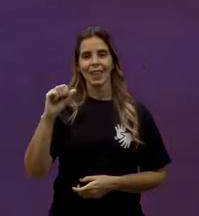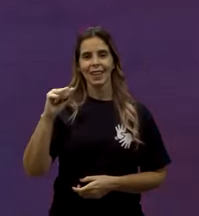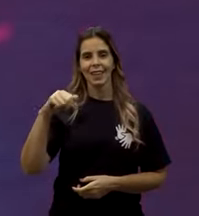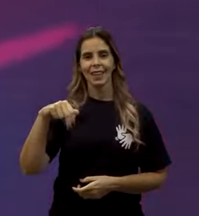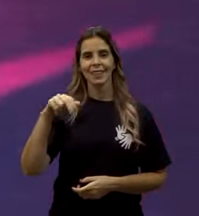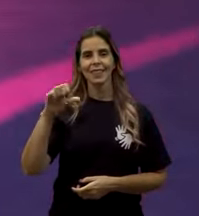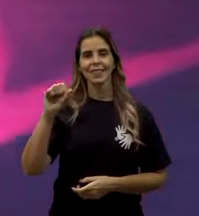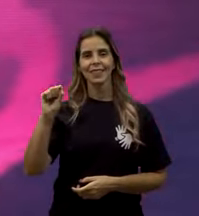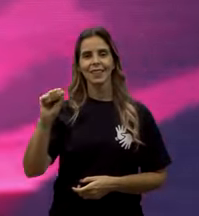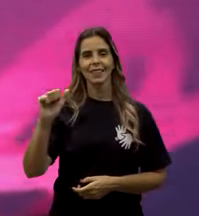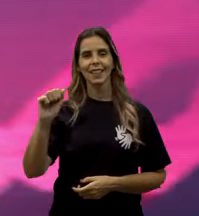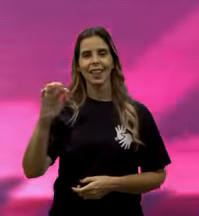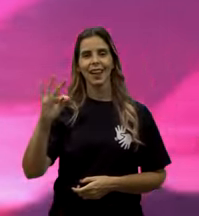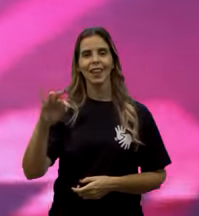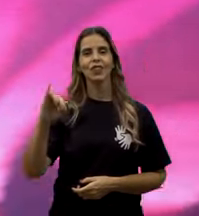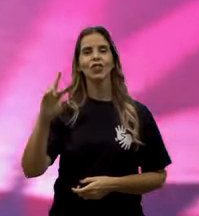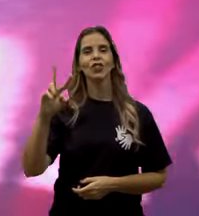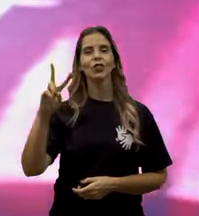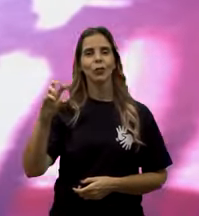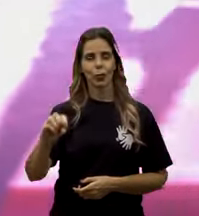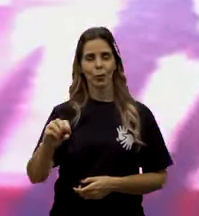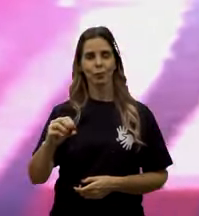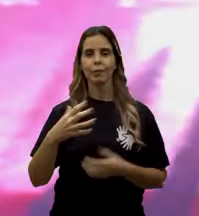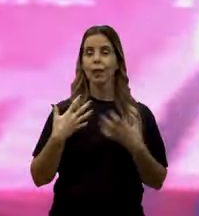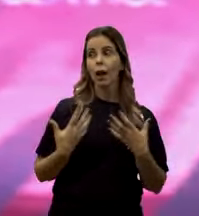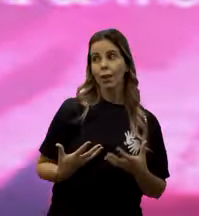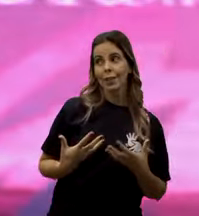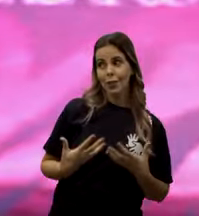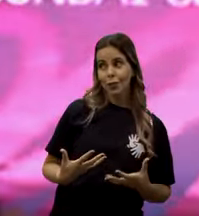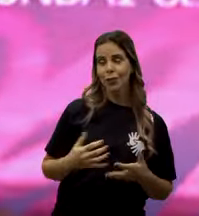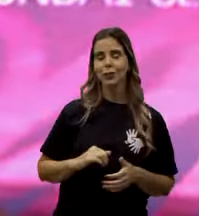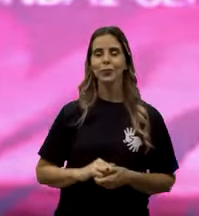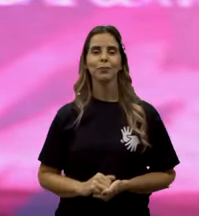que é você cansativo fala cansativo